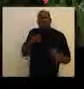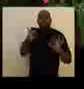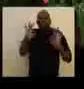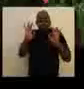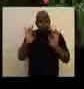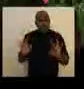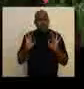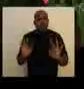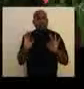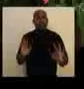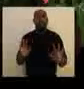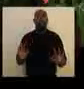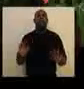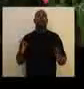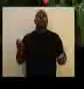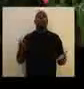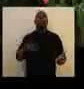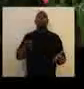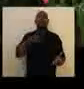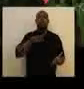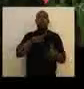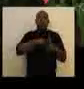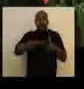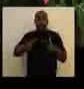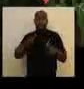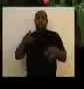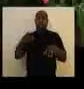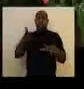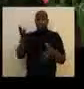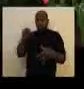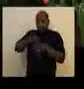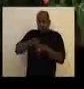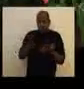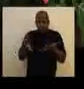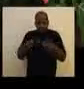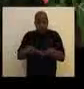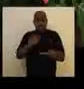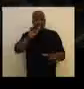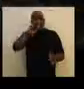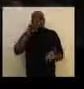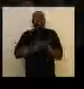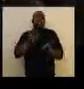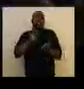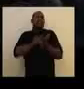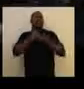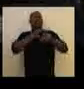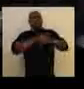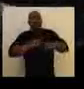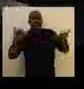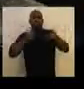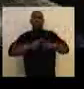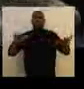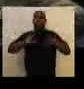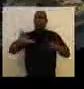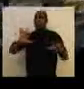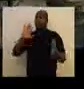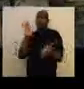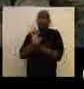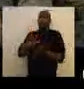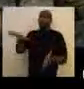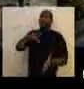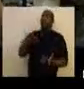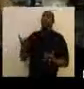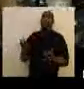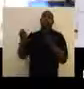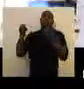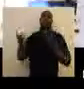que ainda não estão democratizados, nem mesmo para as classes mais altas. Jadson na sala de aula na bacana, Rocinha. as pessoas falam assim, poxa, mas pra